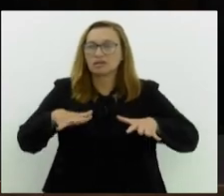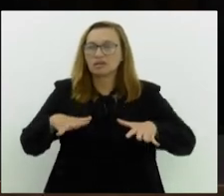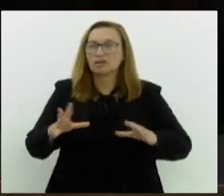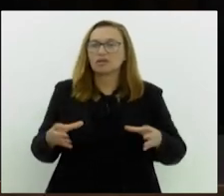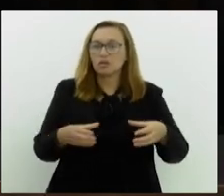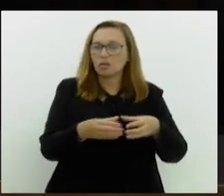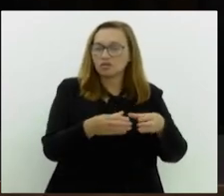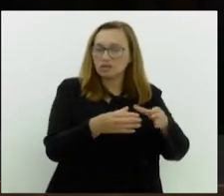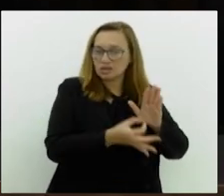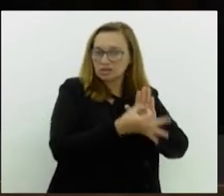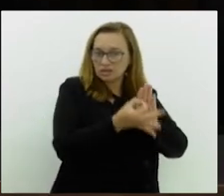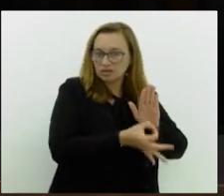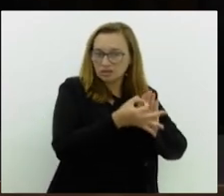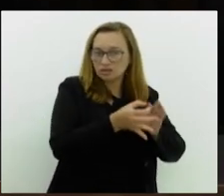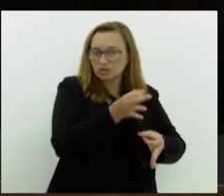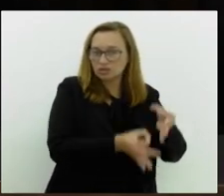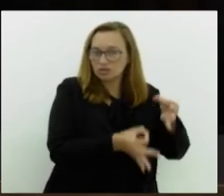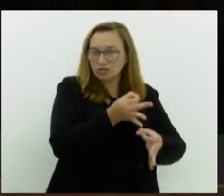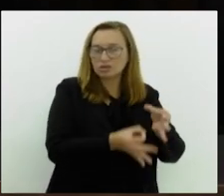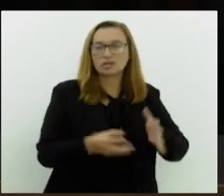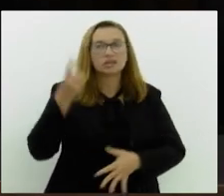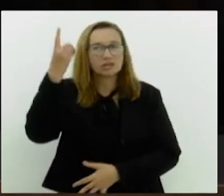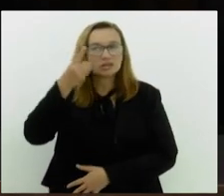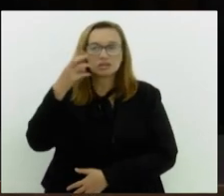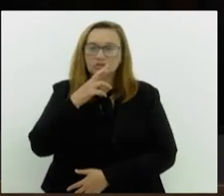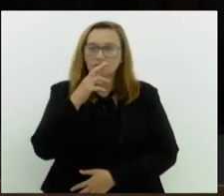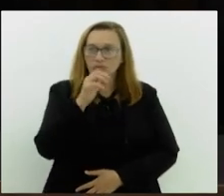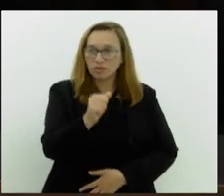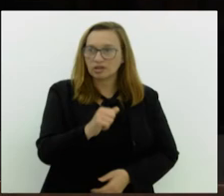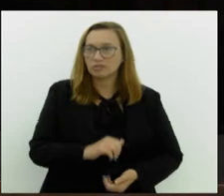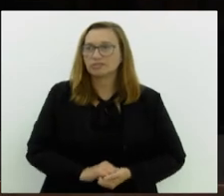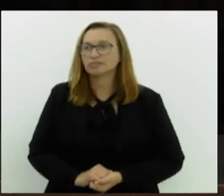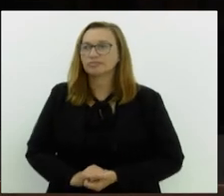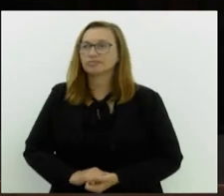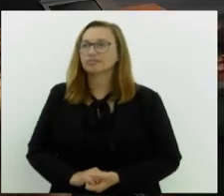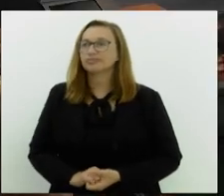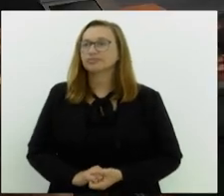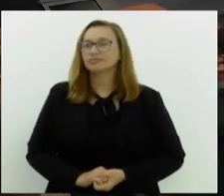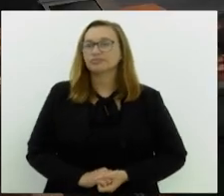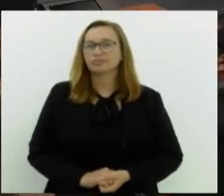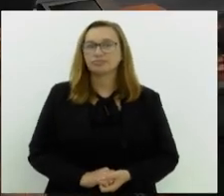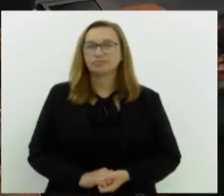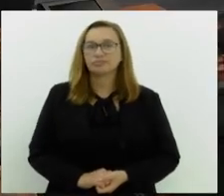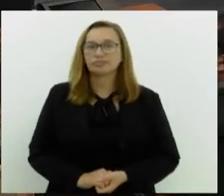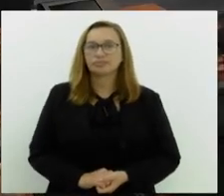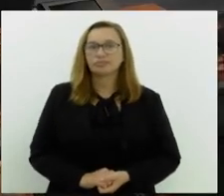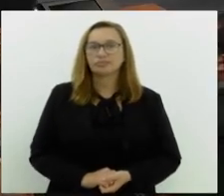comissão de Constituição e Justiça, deputado Rodrigo Amorim.